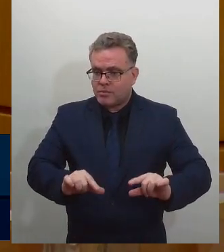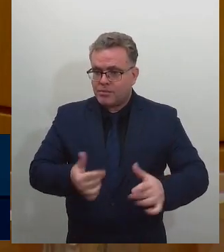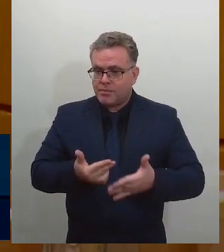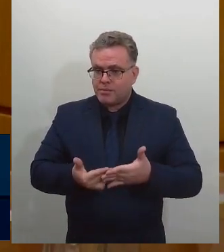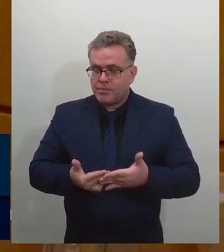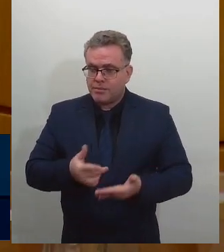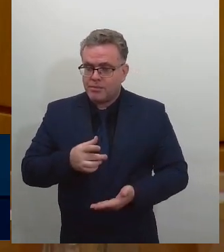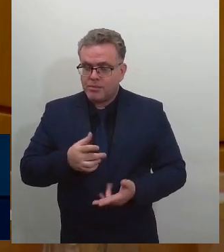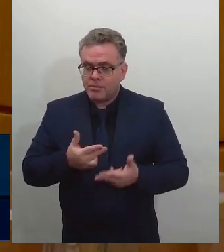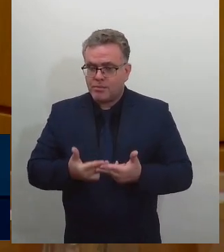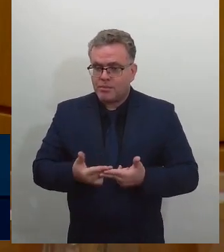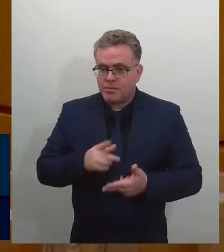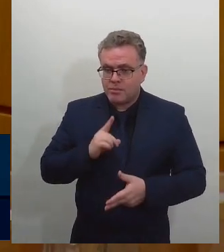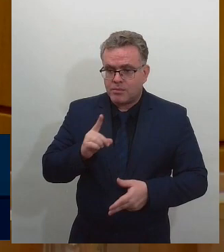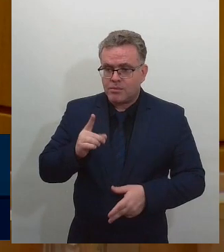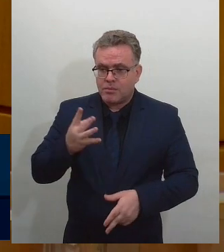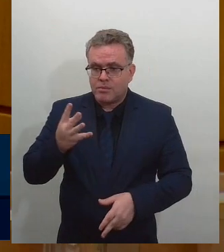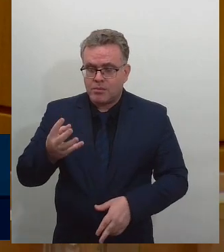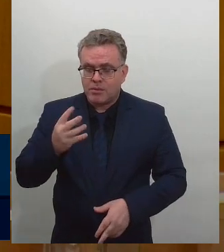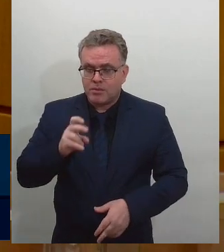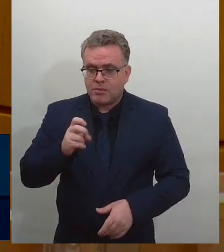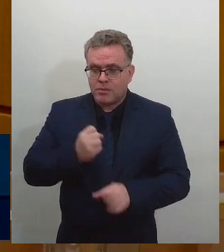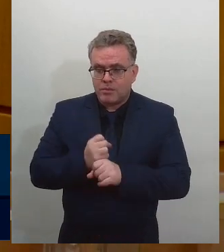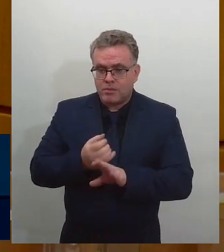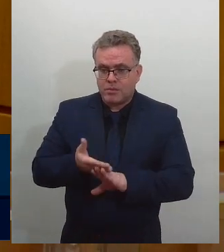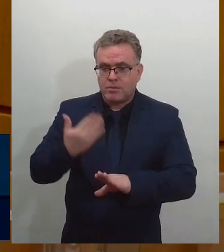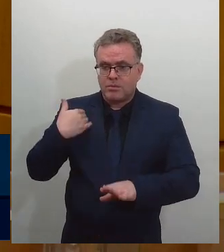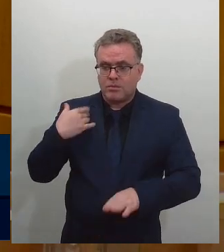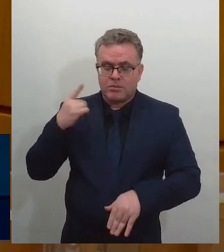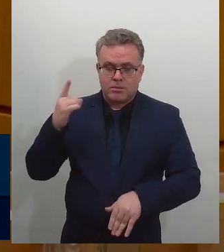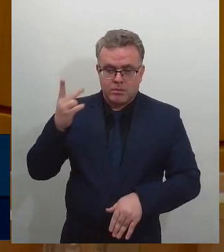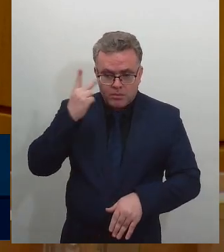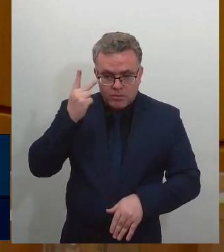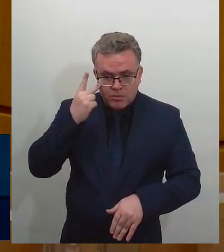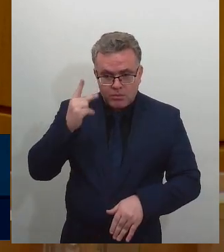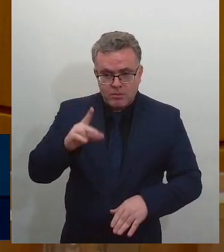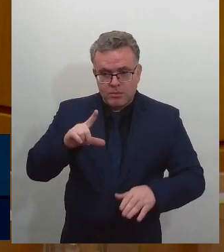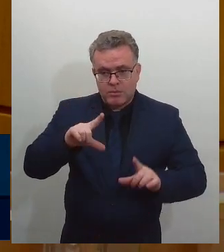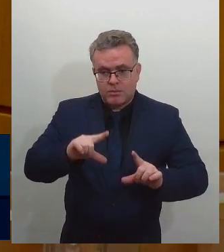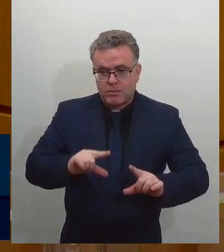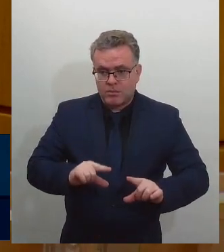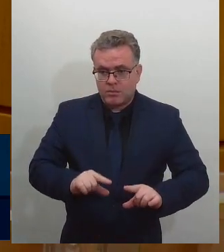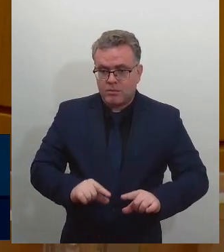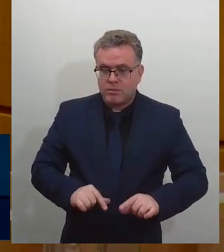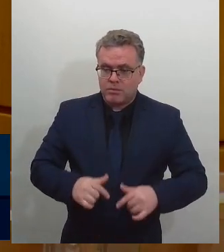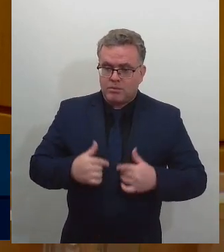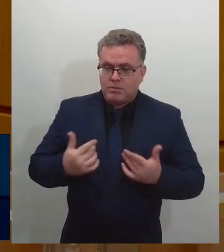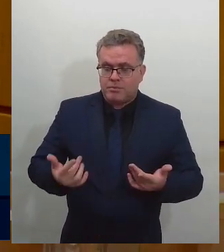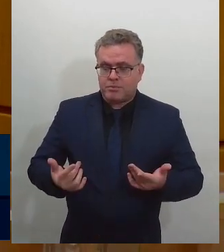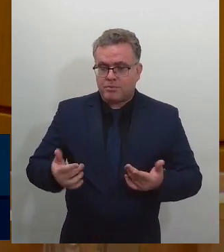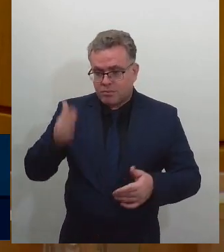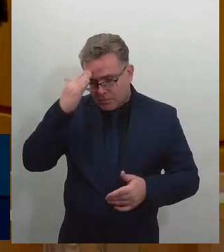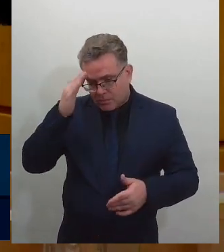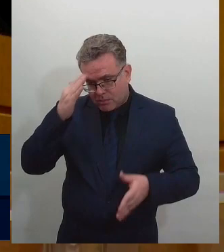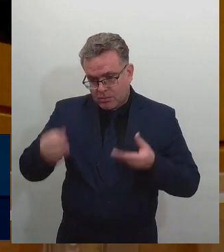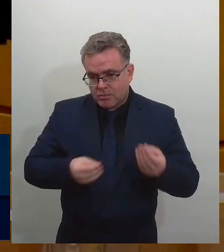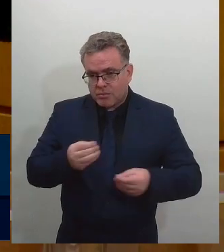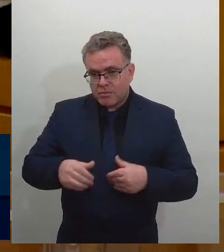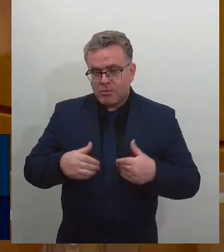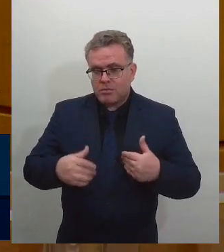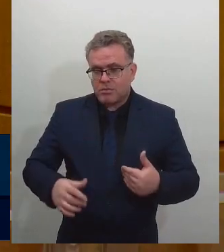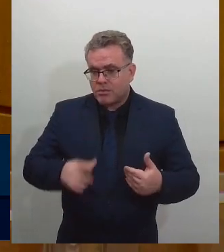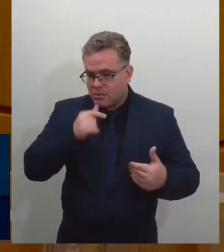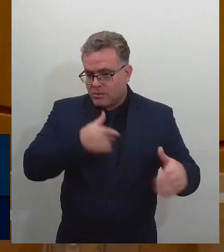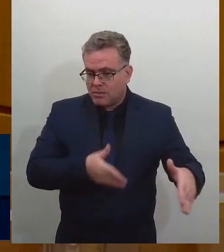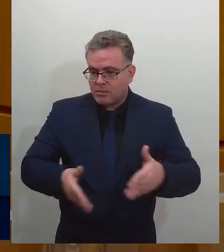atrás houve uma queda e o volume foi pro volume morto, tudo bem, todo mundo compreende. Agora você chegar nas margens do São Francisco, está aquela água